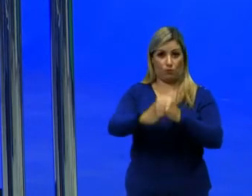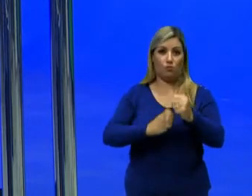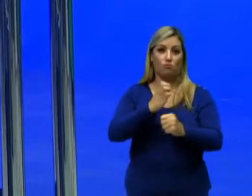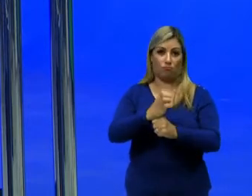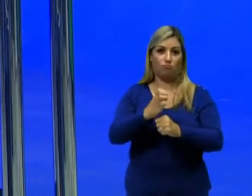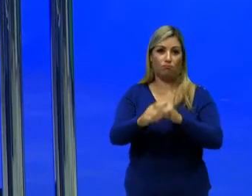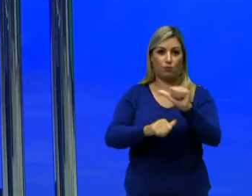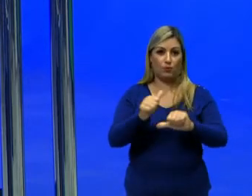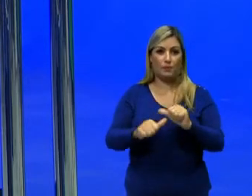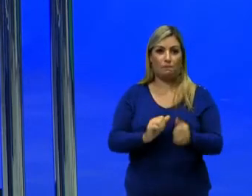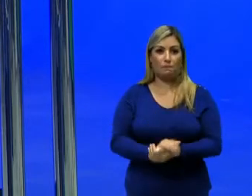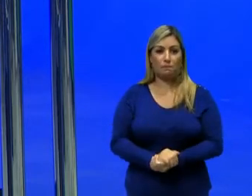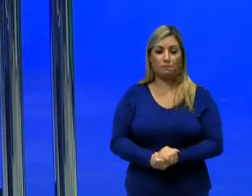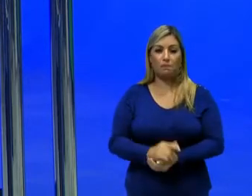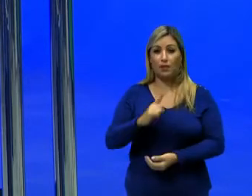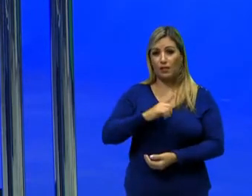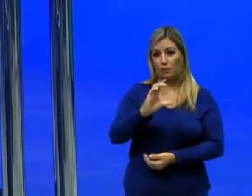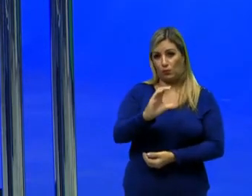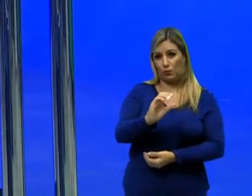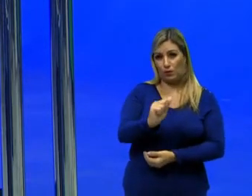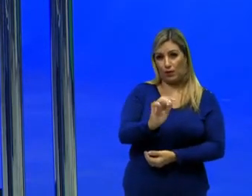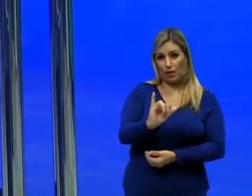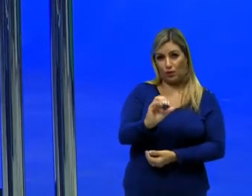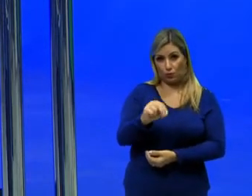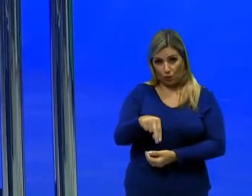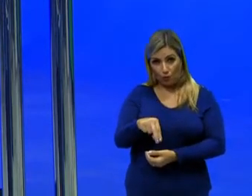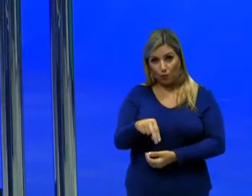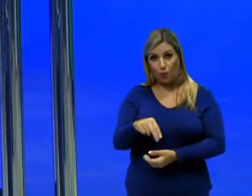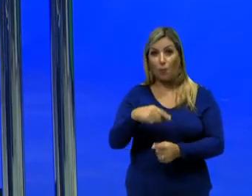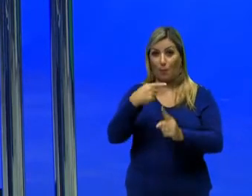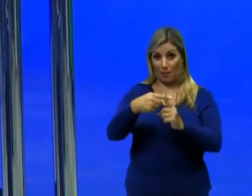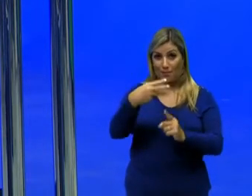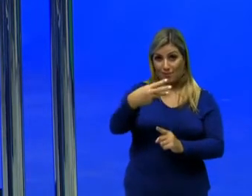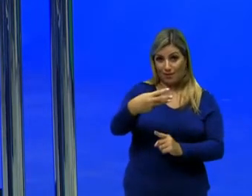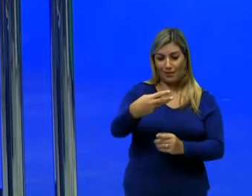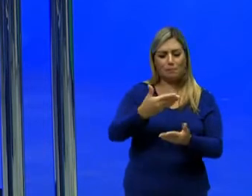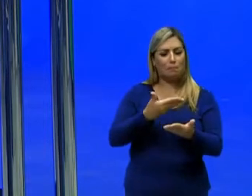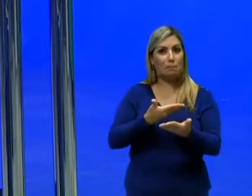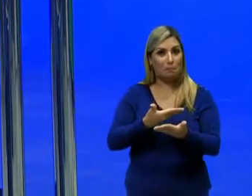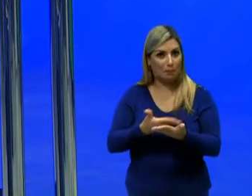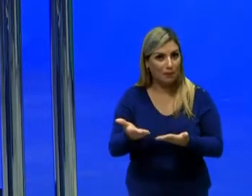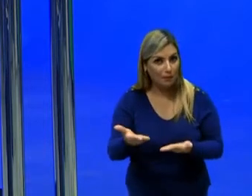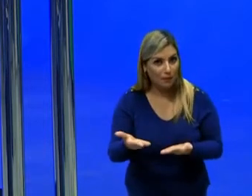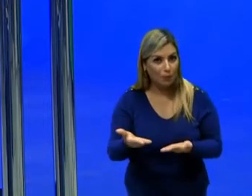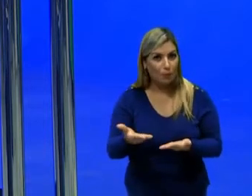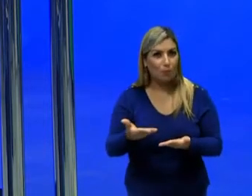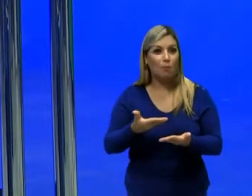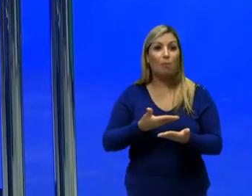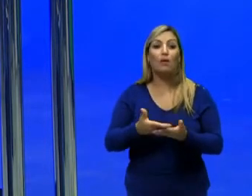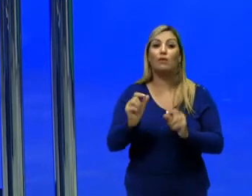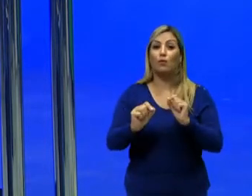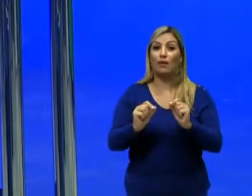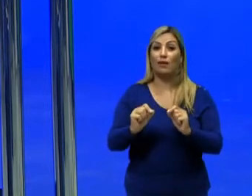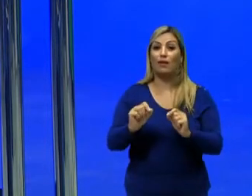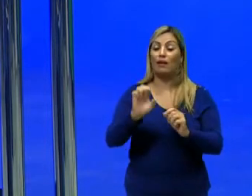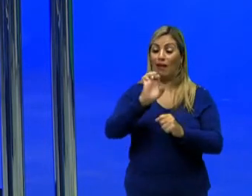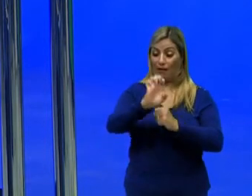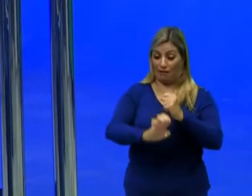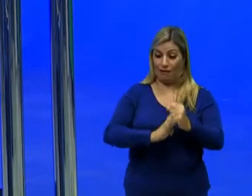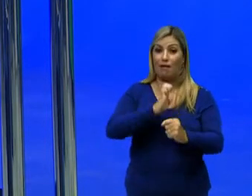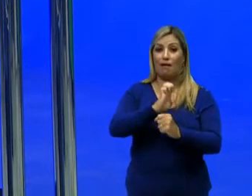então veja aqui eu tenho pátio mais né mais três significa que perdeu perdeu o que pessoal